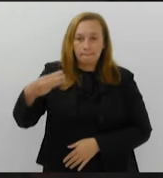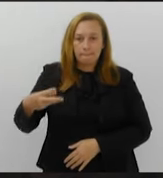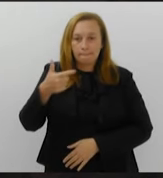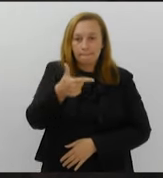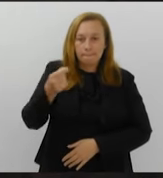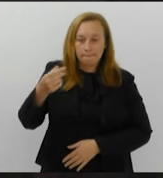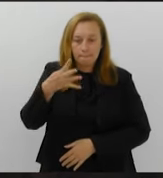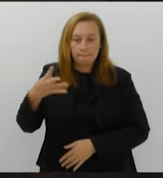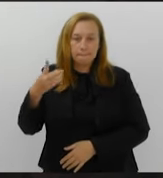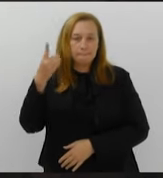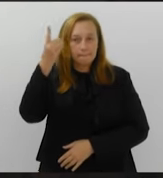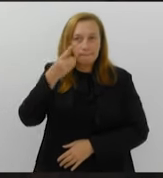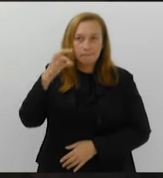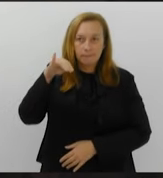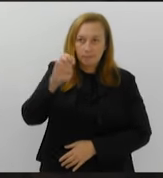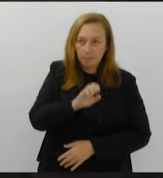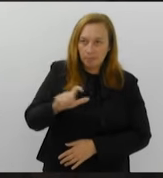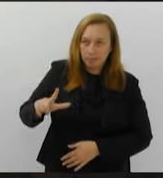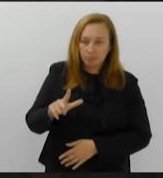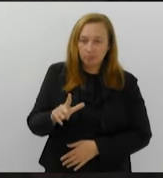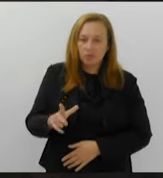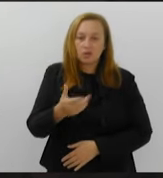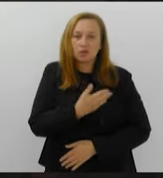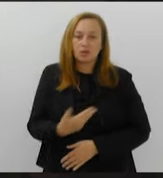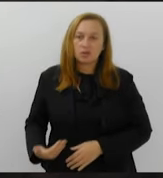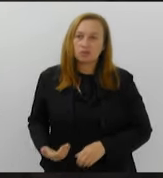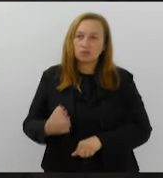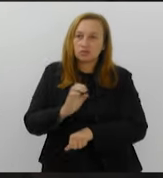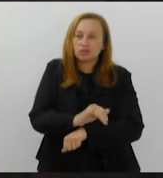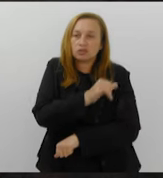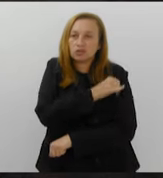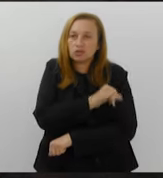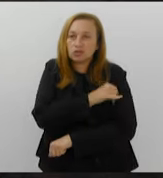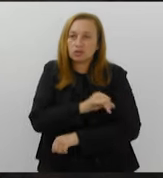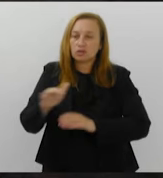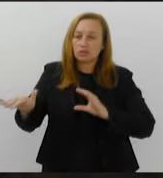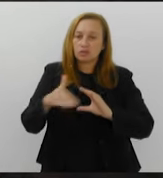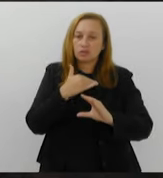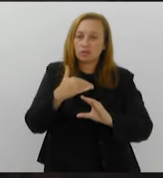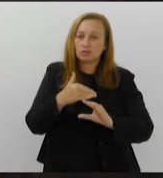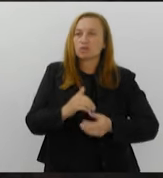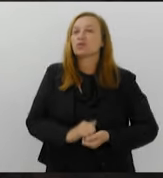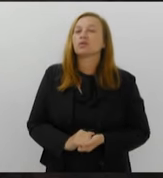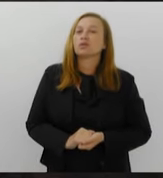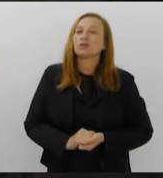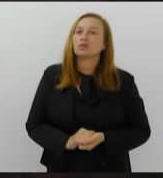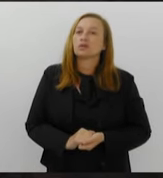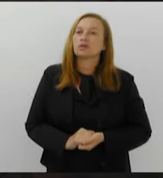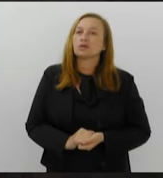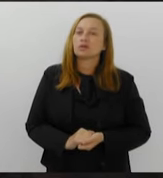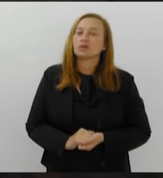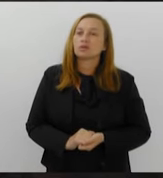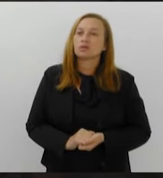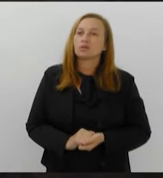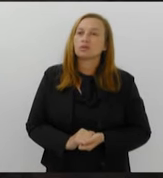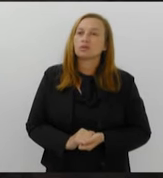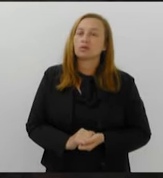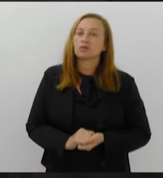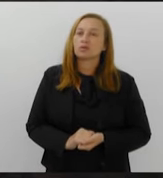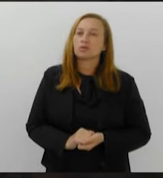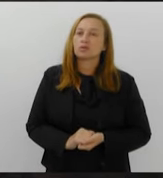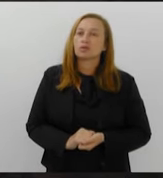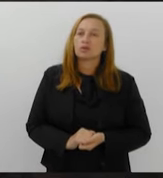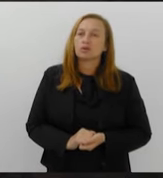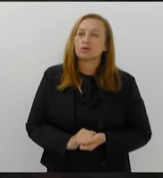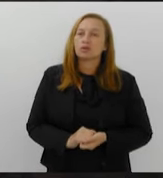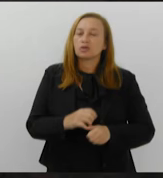Felipe Pobel, que solicita a seletiva ao governador do estado do Rio de Janeiro o envio de mensagem dispondo acerca da extinção do Departamento